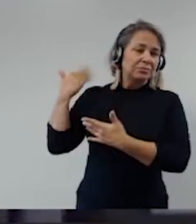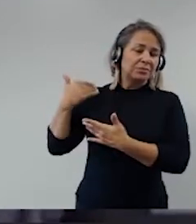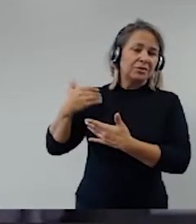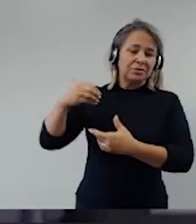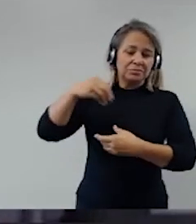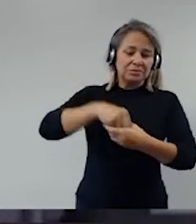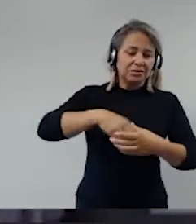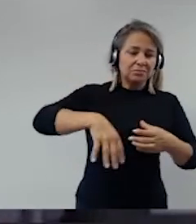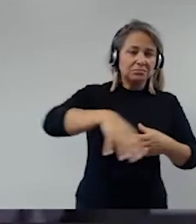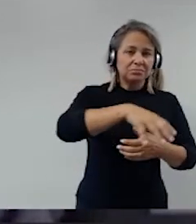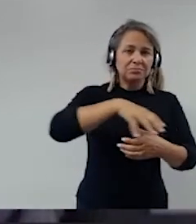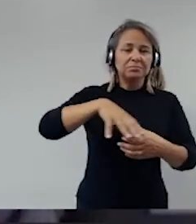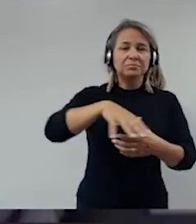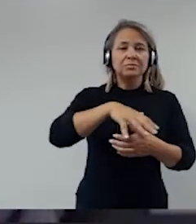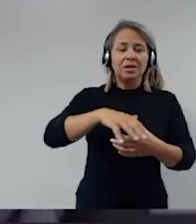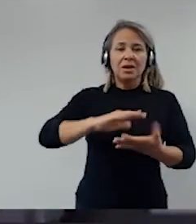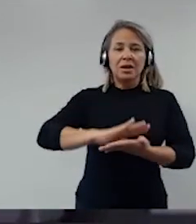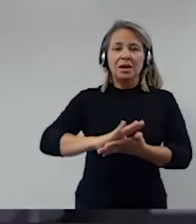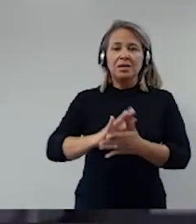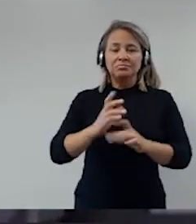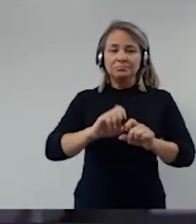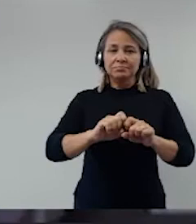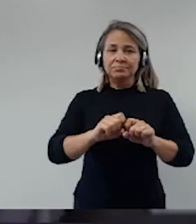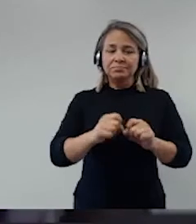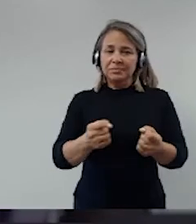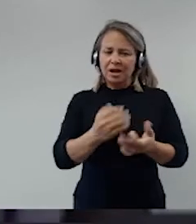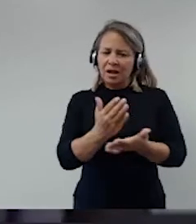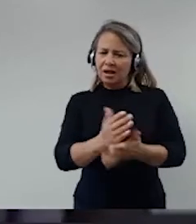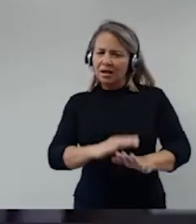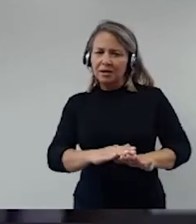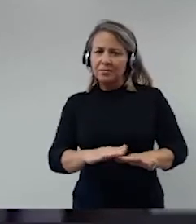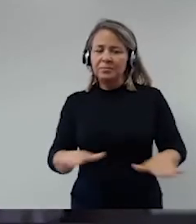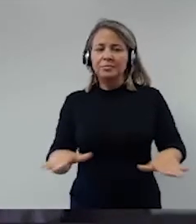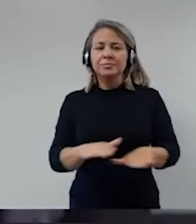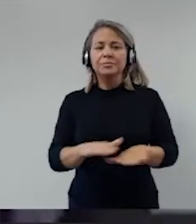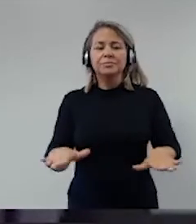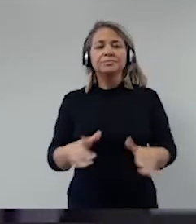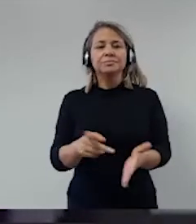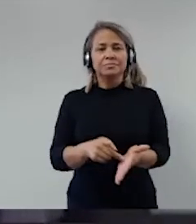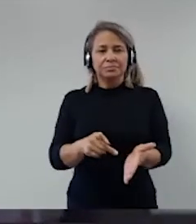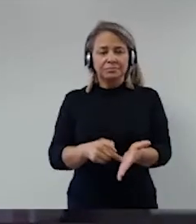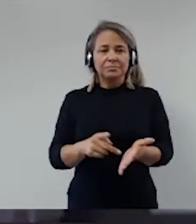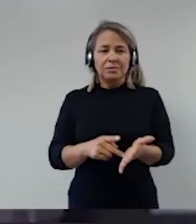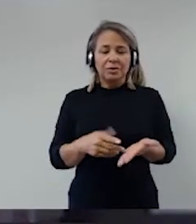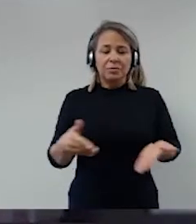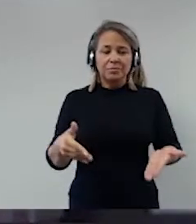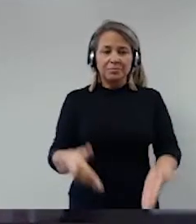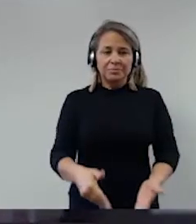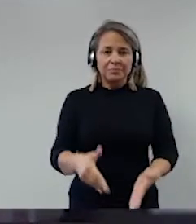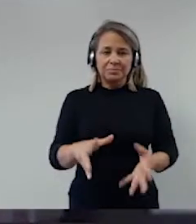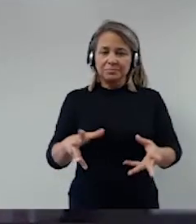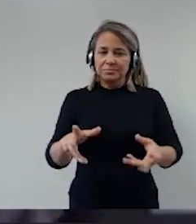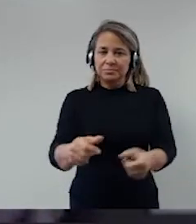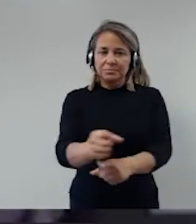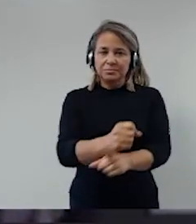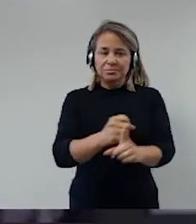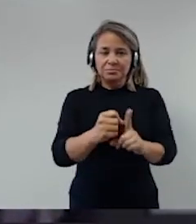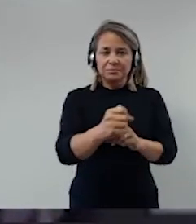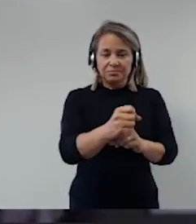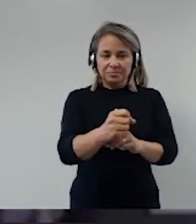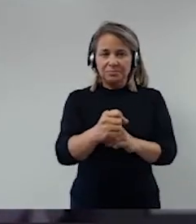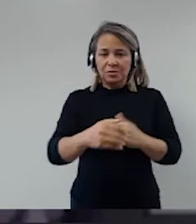interno, quebrou e trouxe ativamente a participação da sociedade